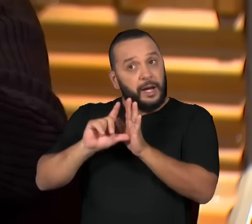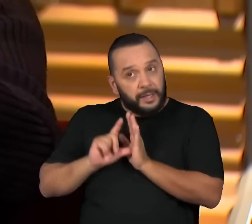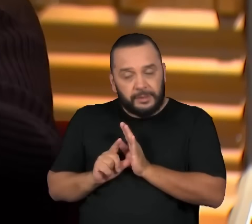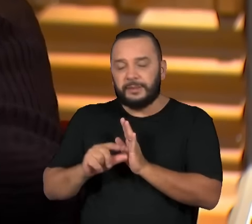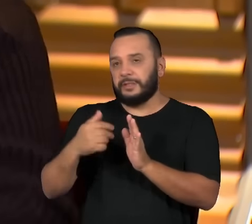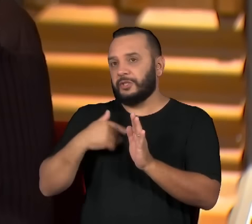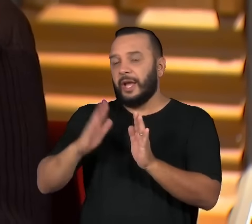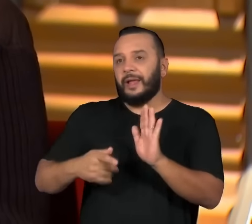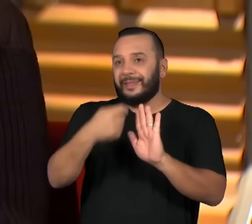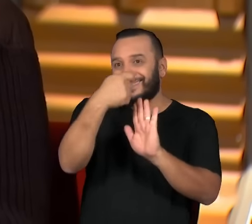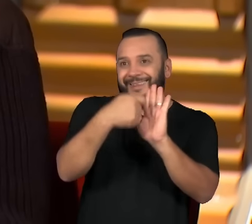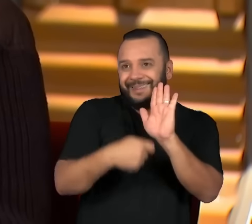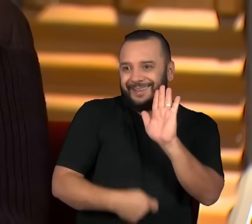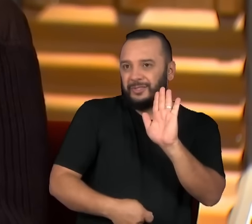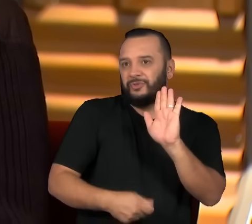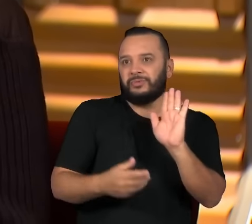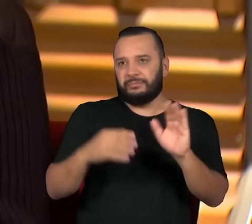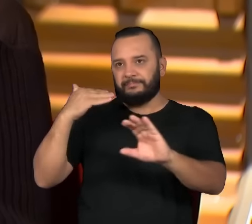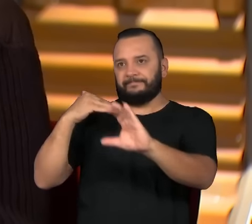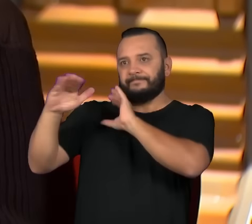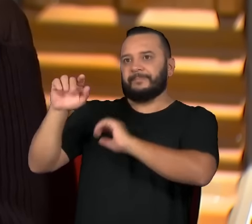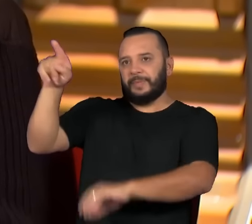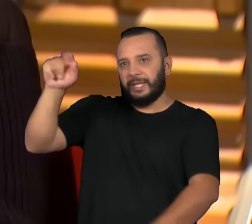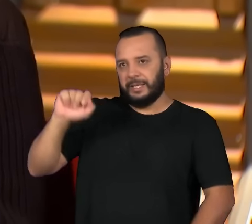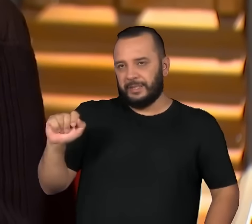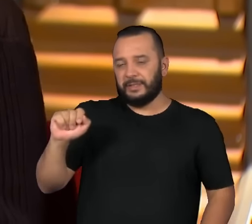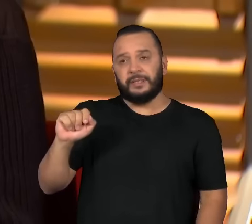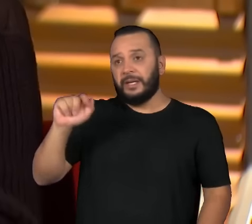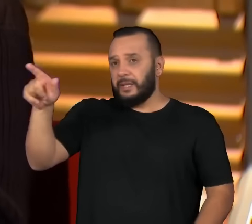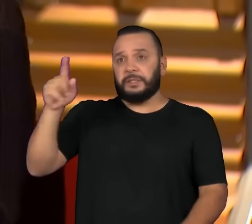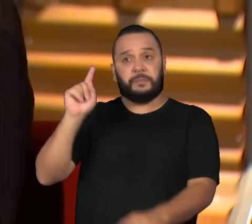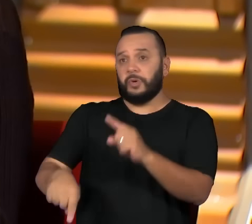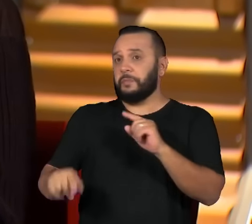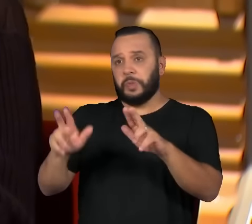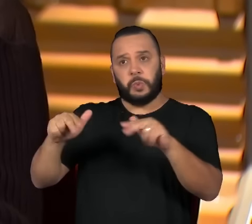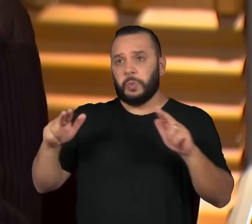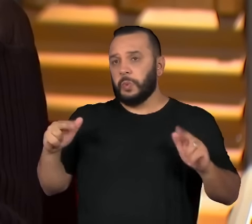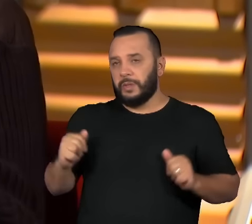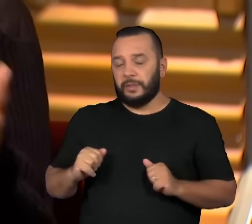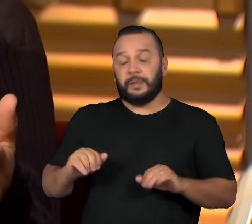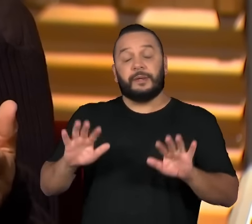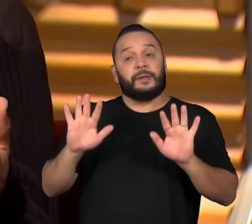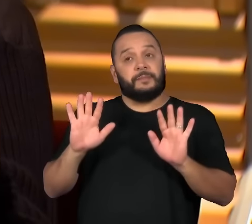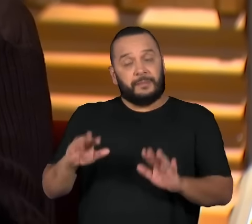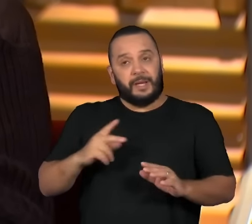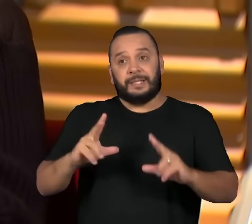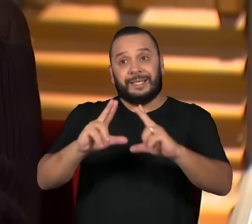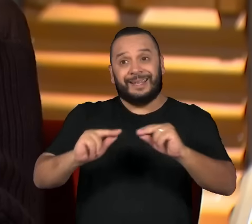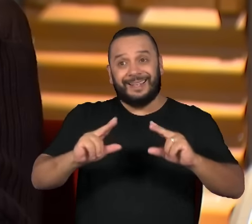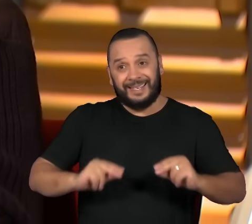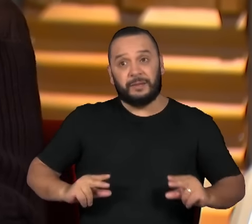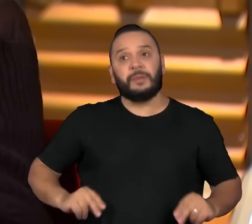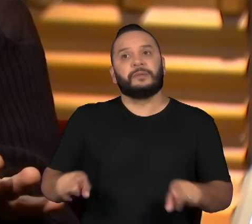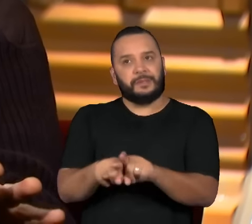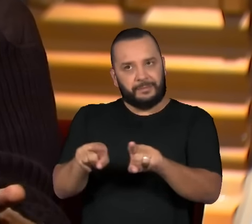Tudo que a gente vai fazer antes, e não sofremos uma censura. Por outro lado, no Líbano e no Egito, nós